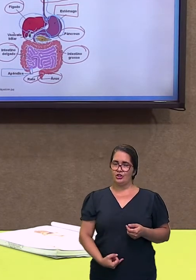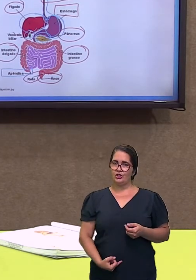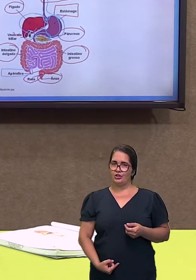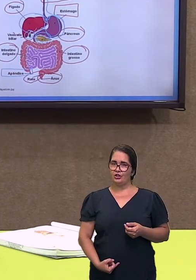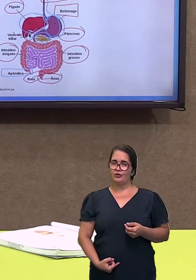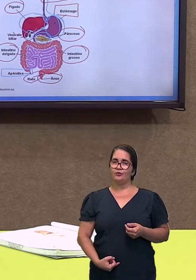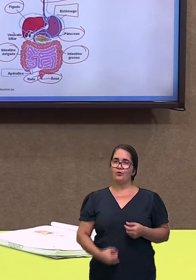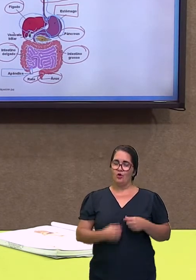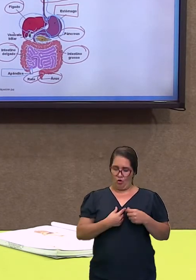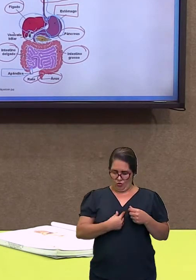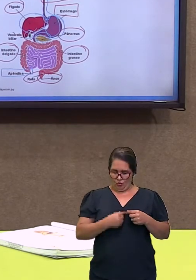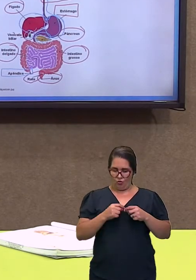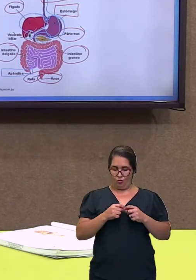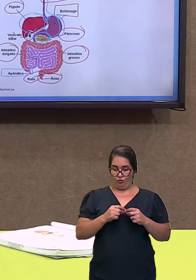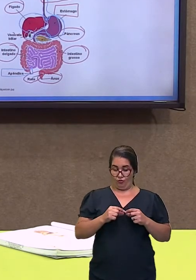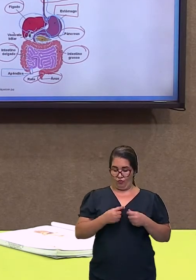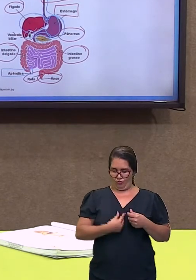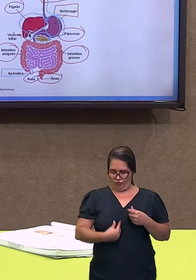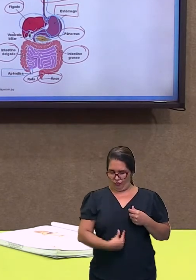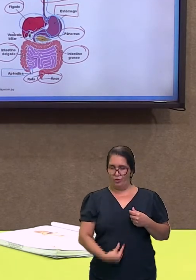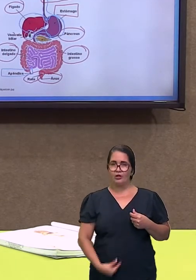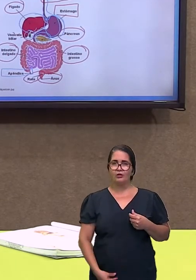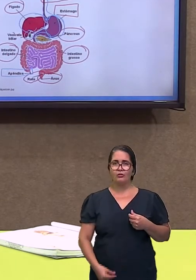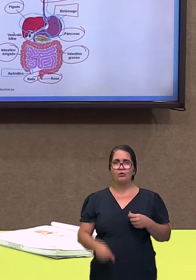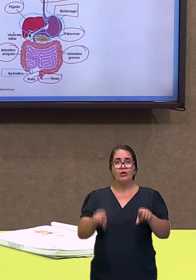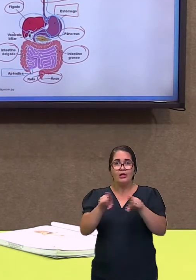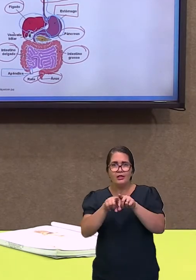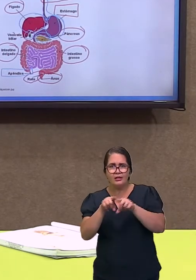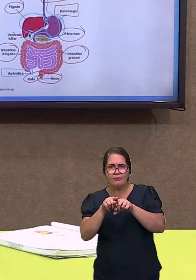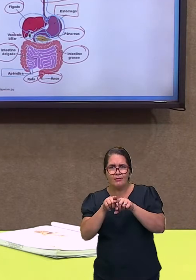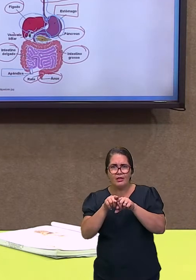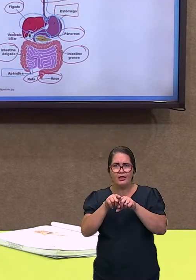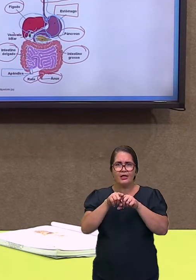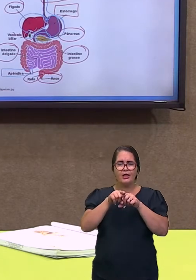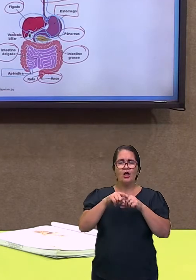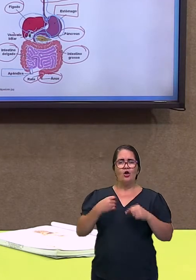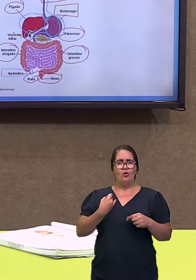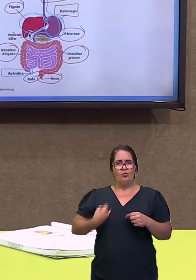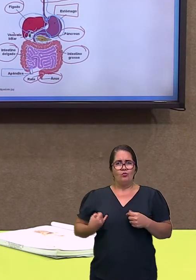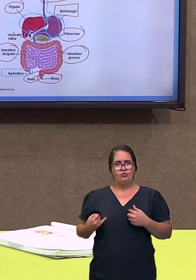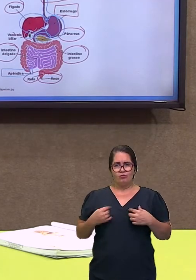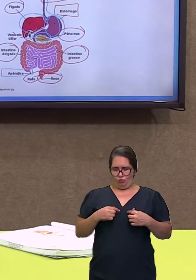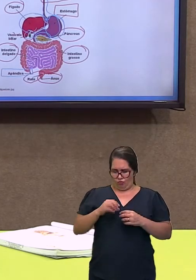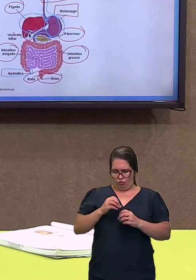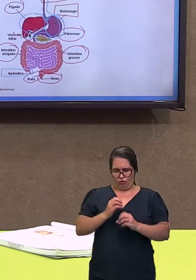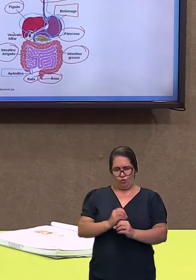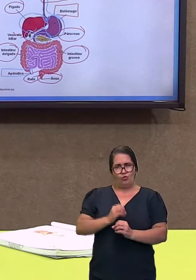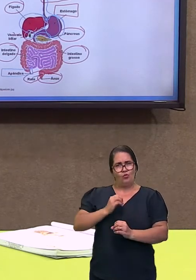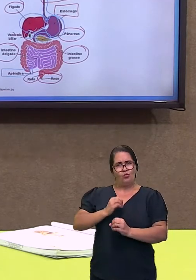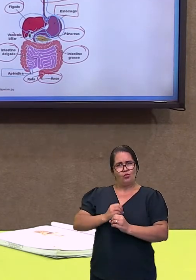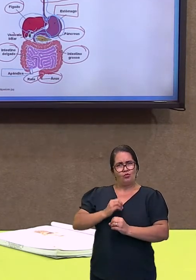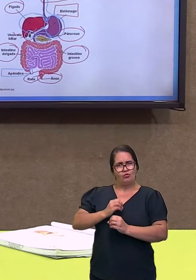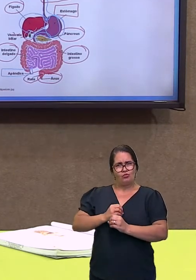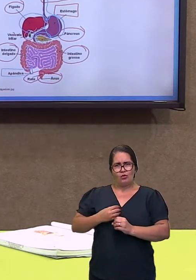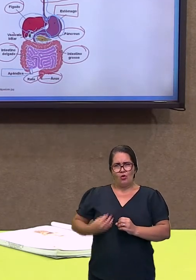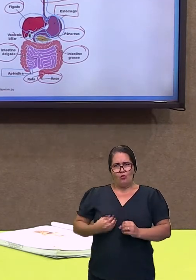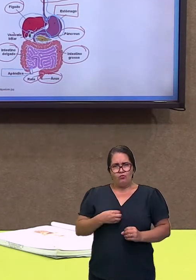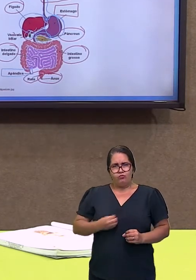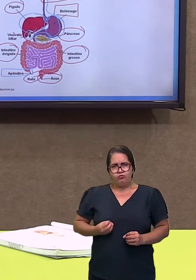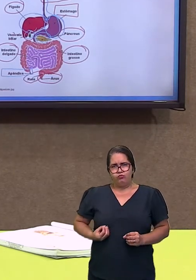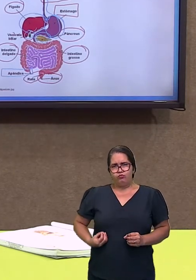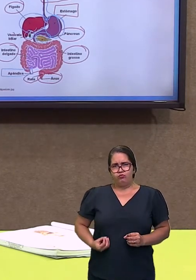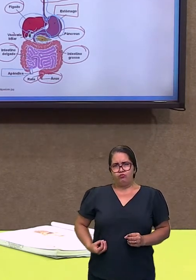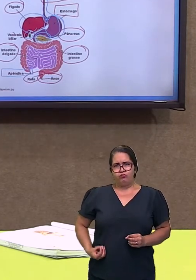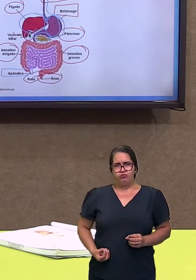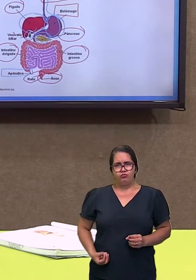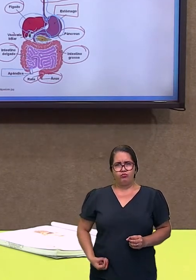e o intestino delgado. Vamos pensar nessas duas estruturas com cores